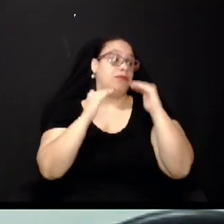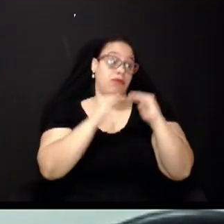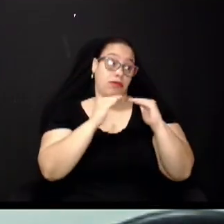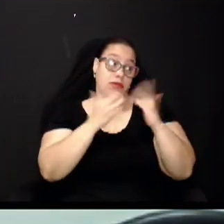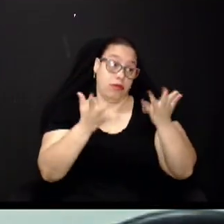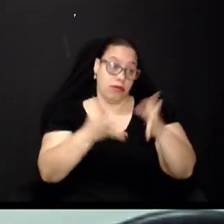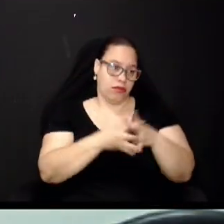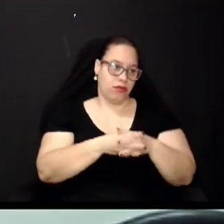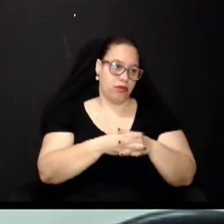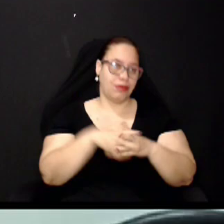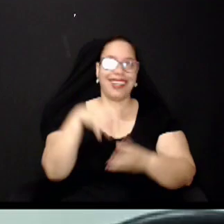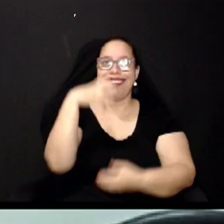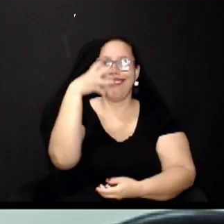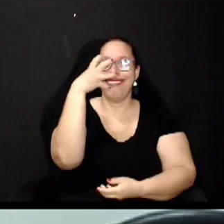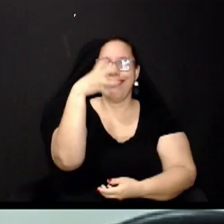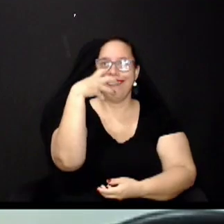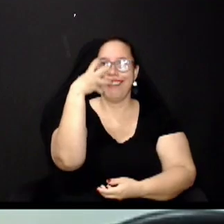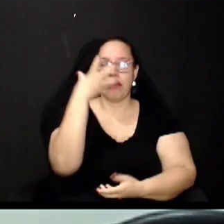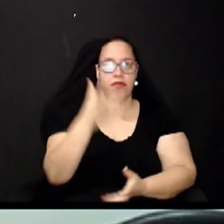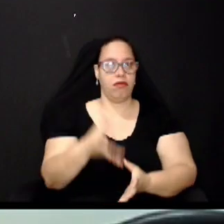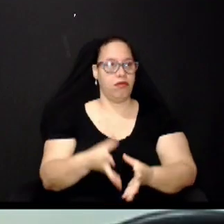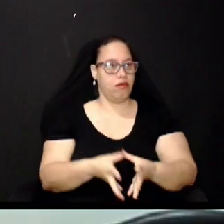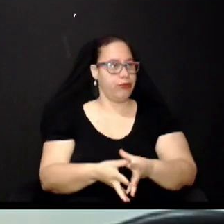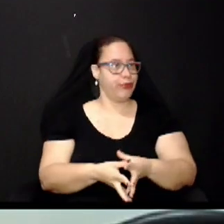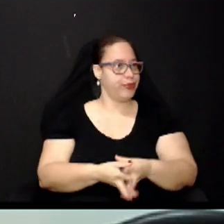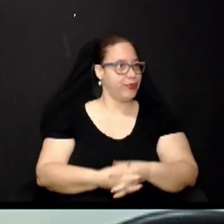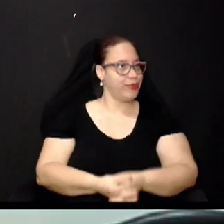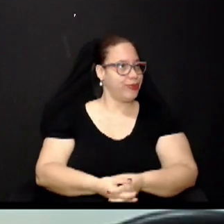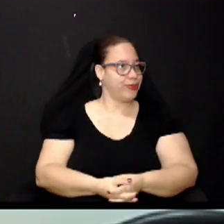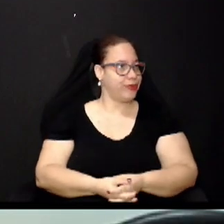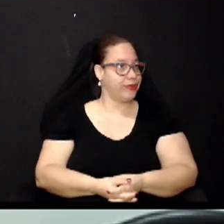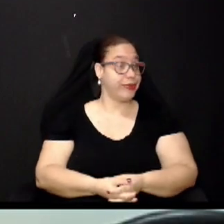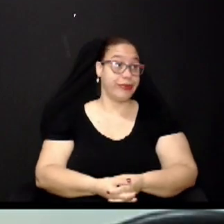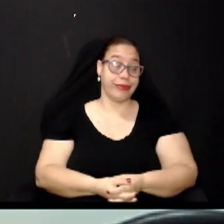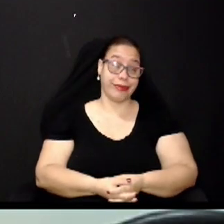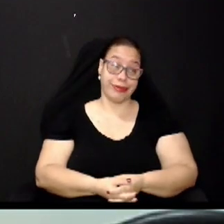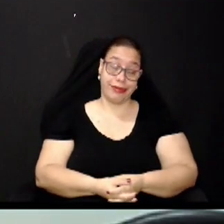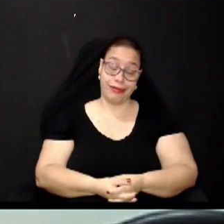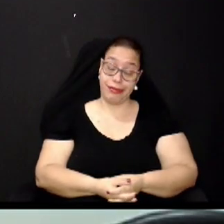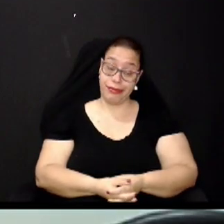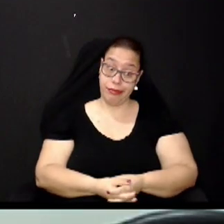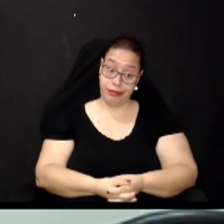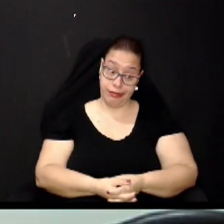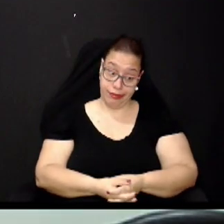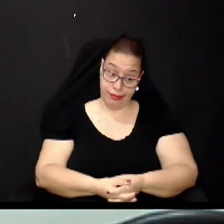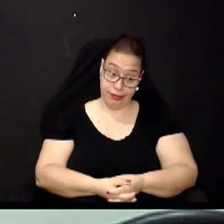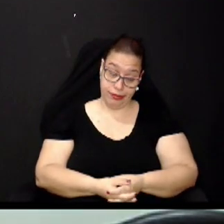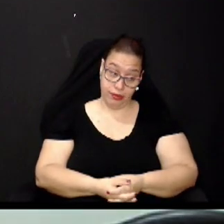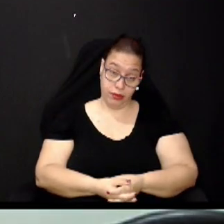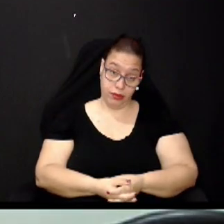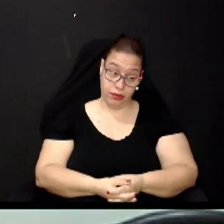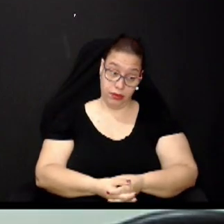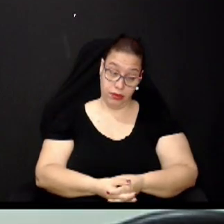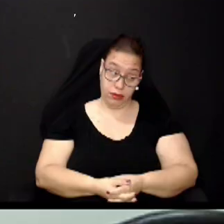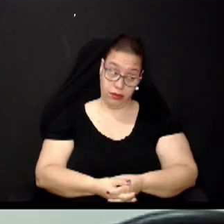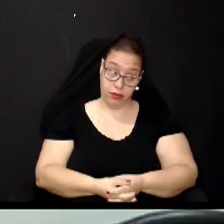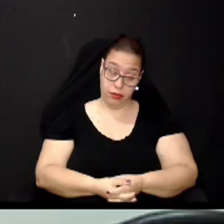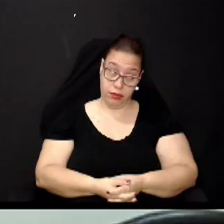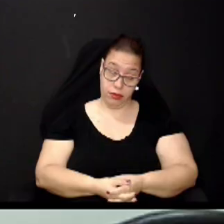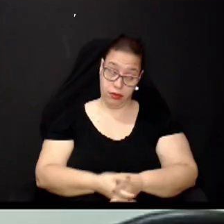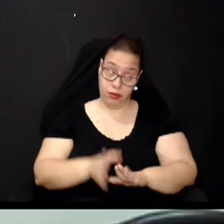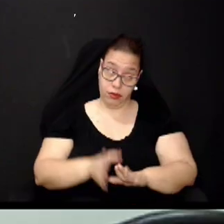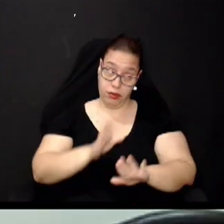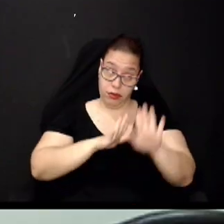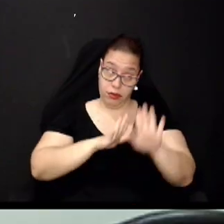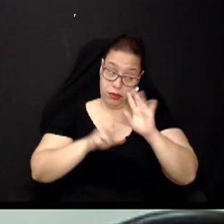paixão né, é algo que a gente tem que ficar muito atento, né? Porque a